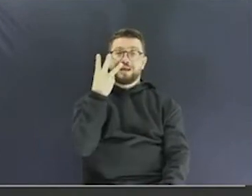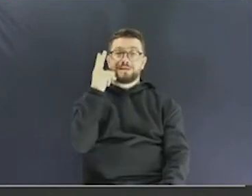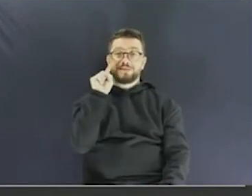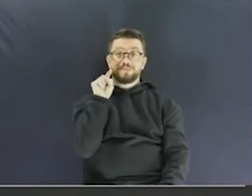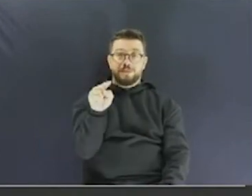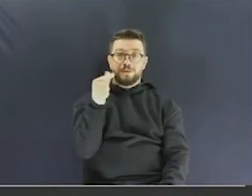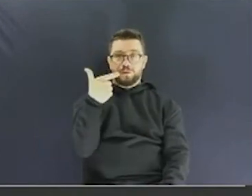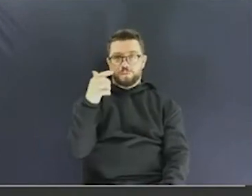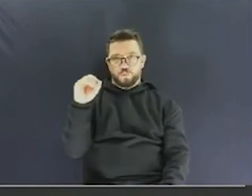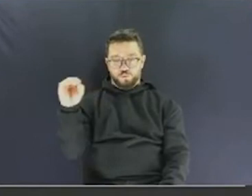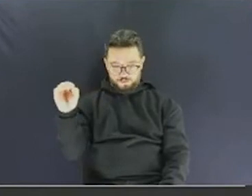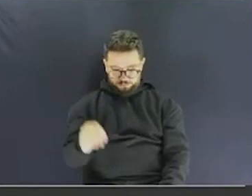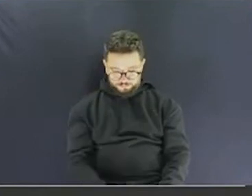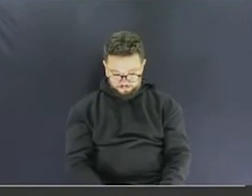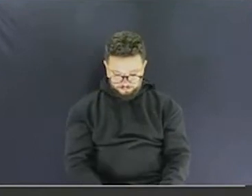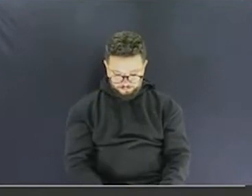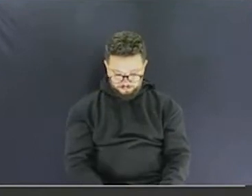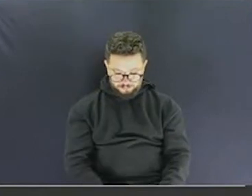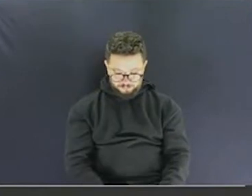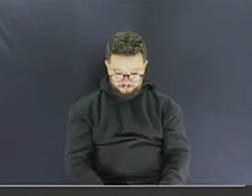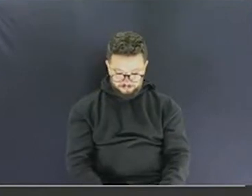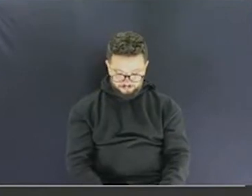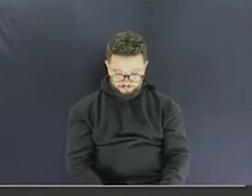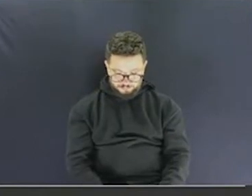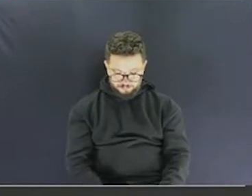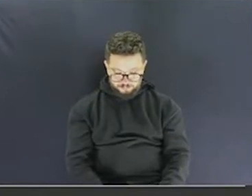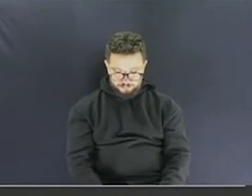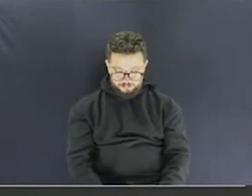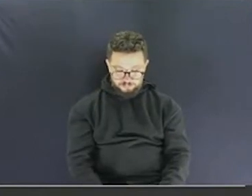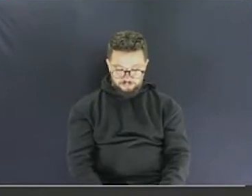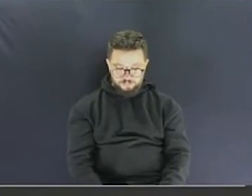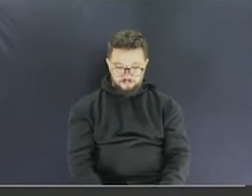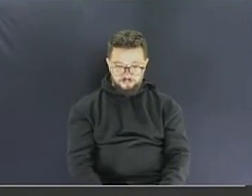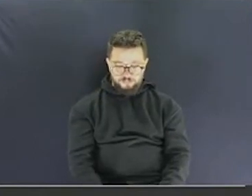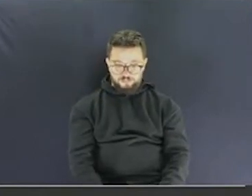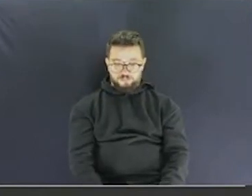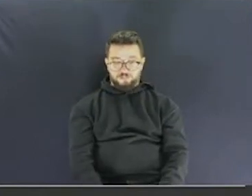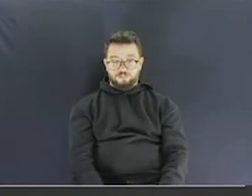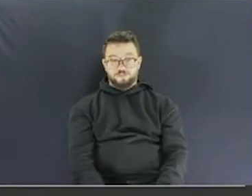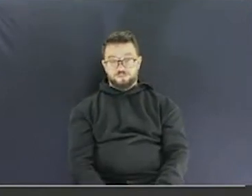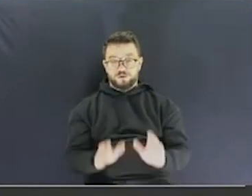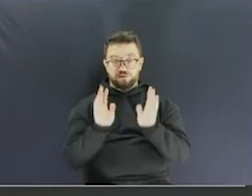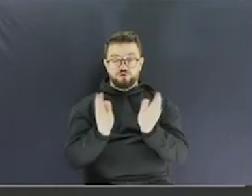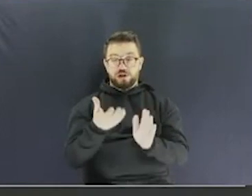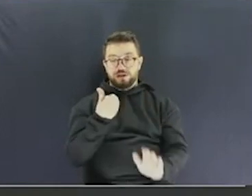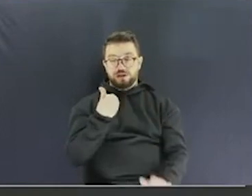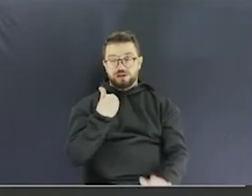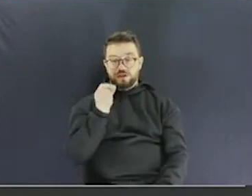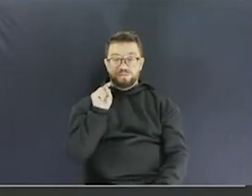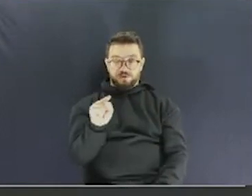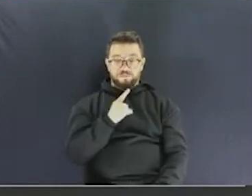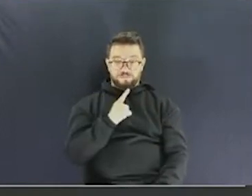4.050 artesãos e produtores criativos cadastrados no portal. A gente também já está além, com mais de 6 mil. E disponibilizar 10